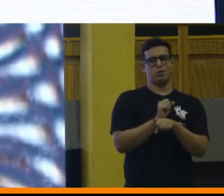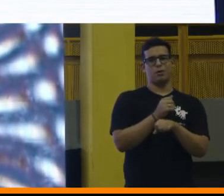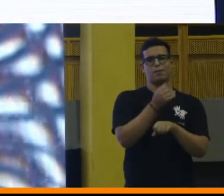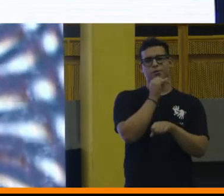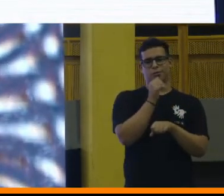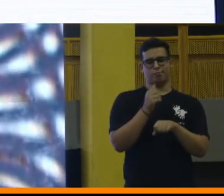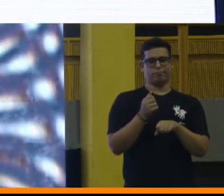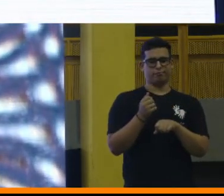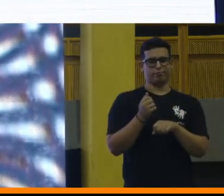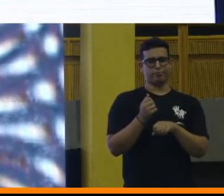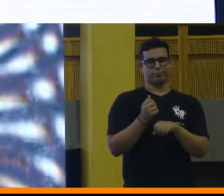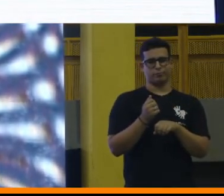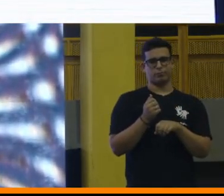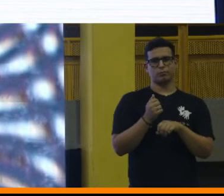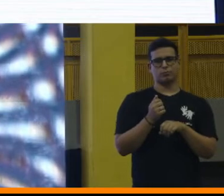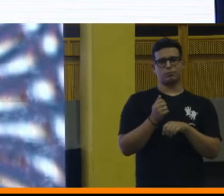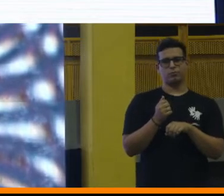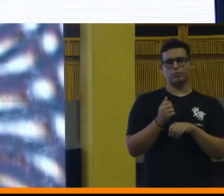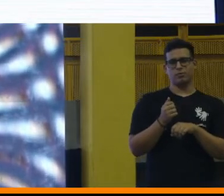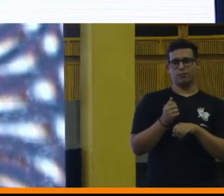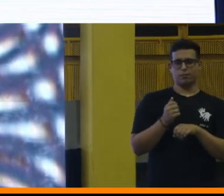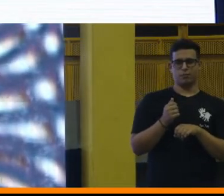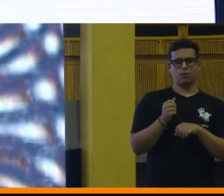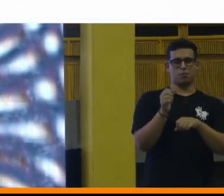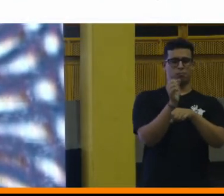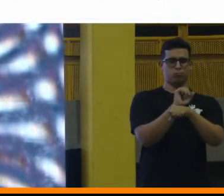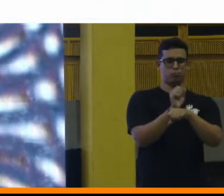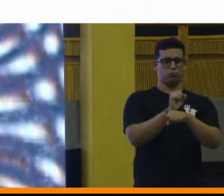uma criança na sua frente.